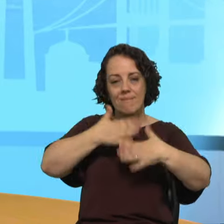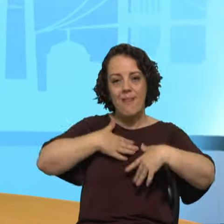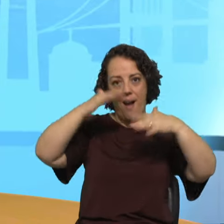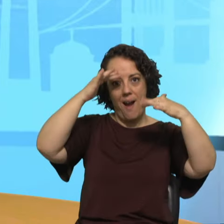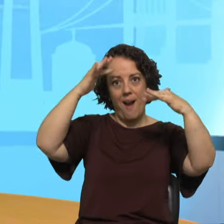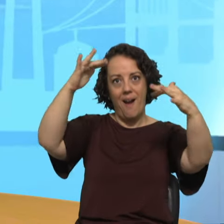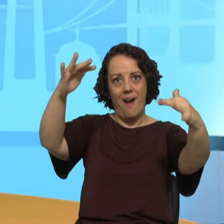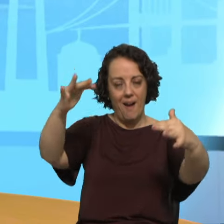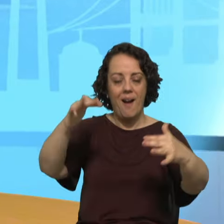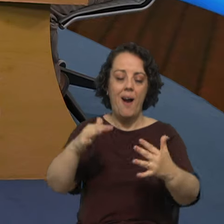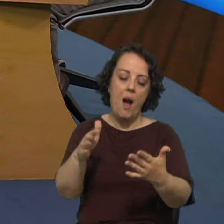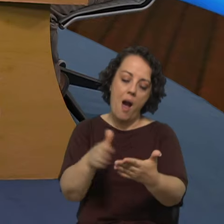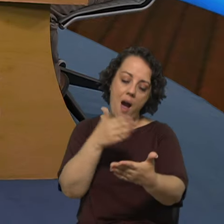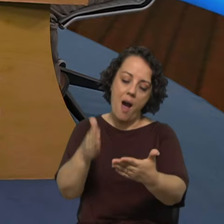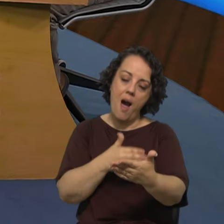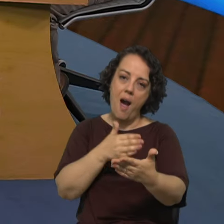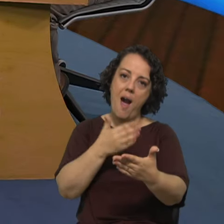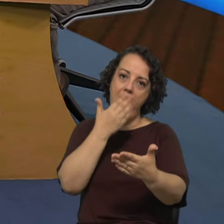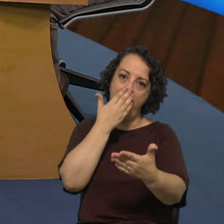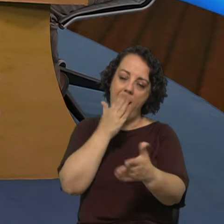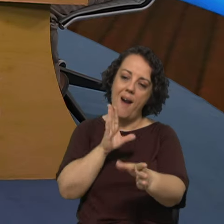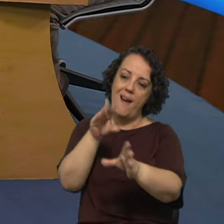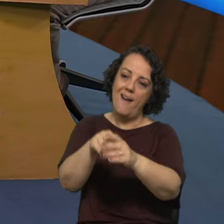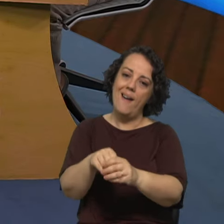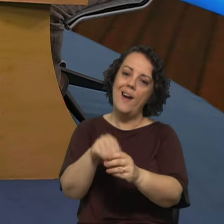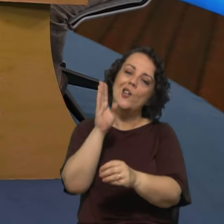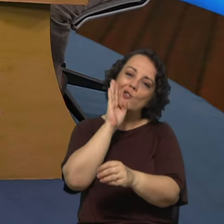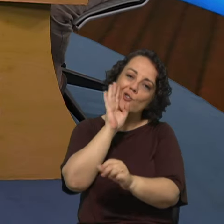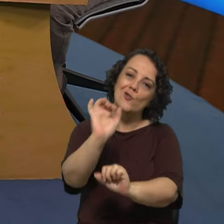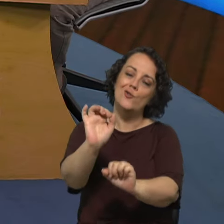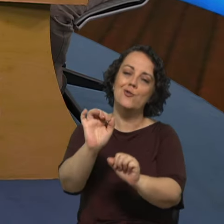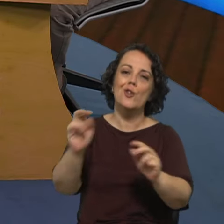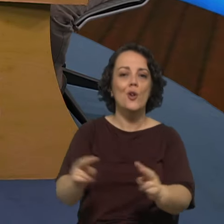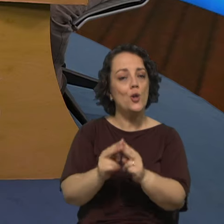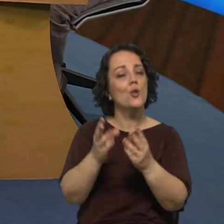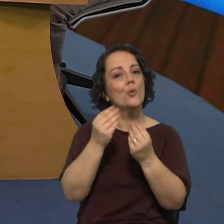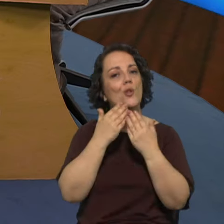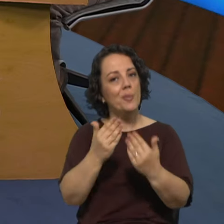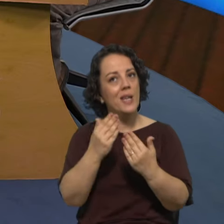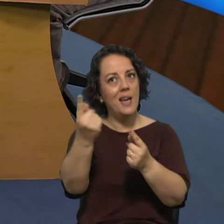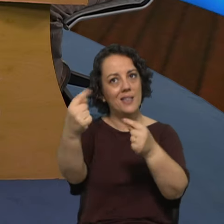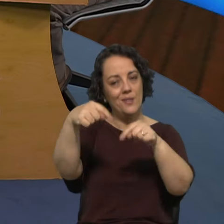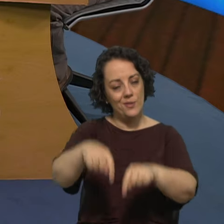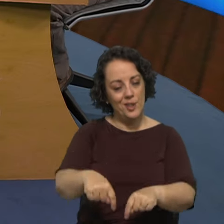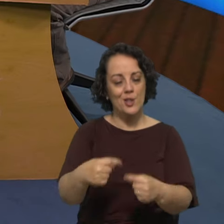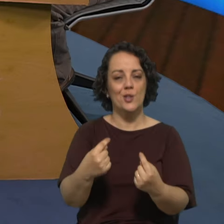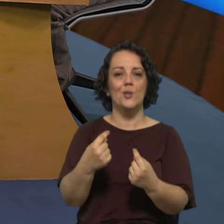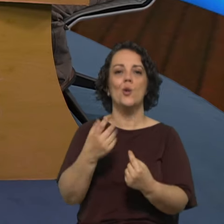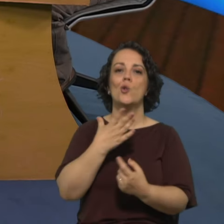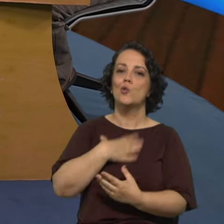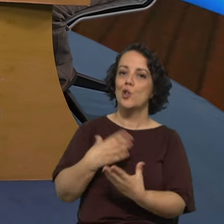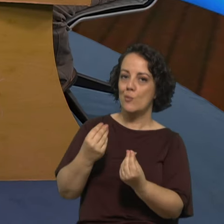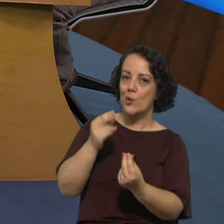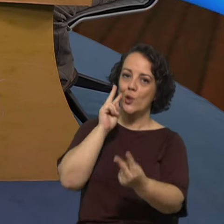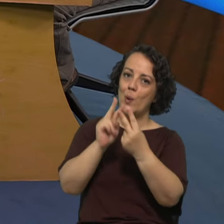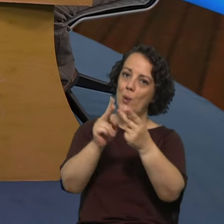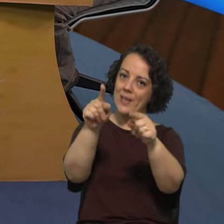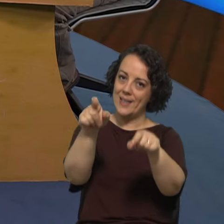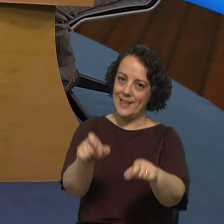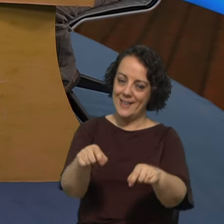deixar de nos encontrar e participar nestes encontros também que o padre Toni nos propõe Muitíssimo obrigada por ter estado conosco foi um gosto encontrá-lo aqui